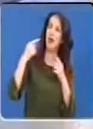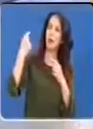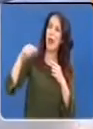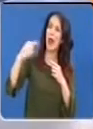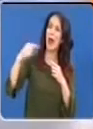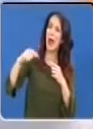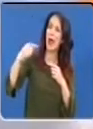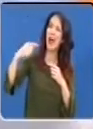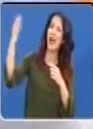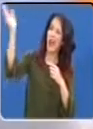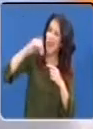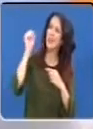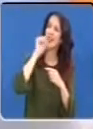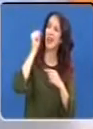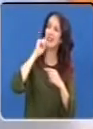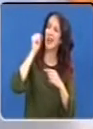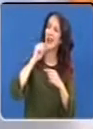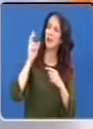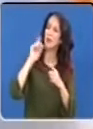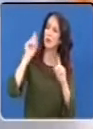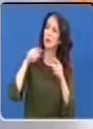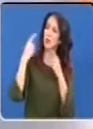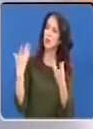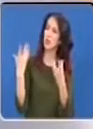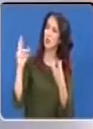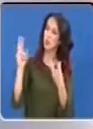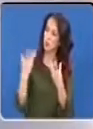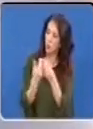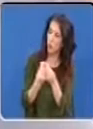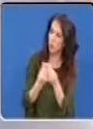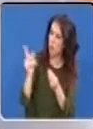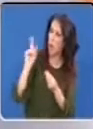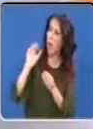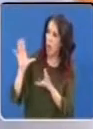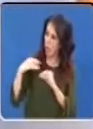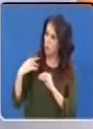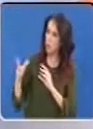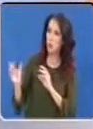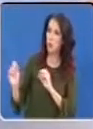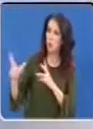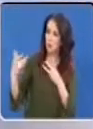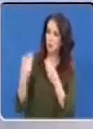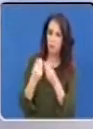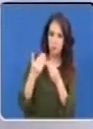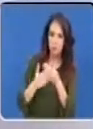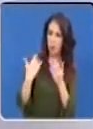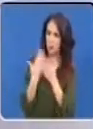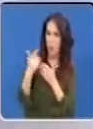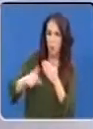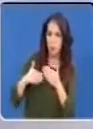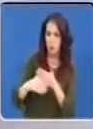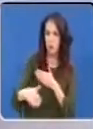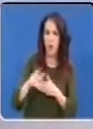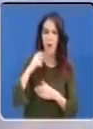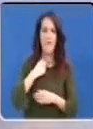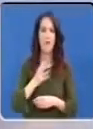cantar duas músicas? E a partir... Ela tem uma voz portentosa. Sim, completamente. É assim. Isto é das maiores vozes